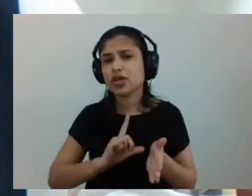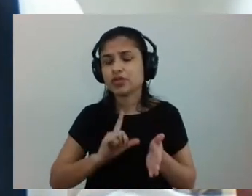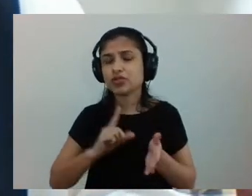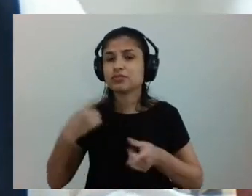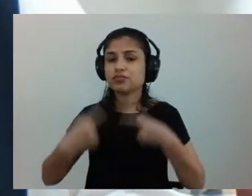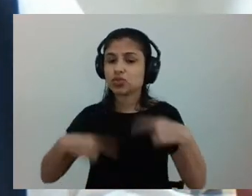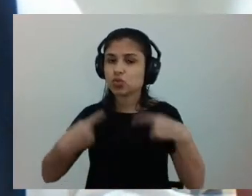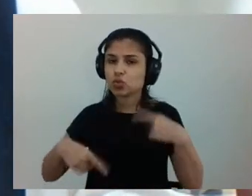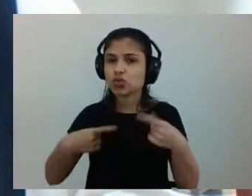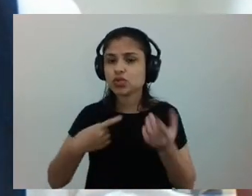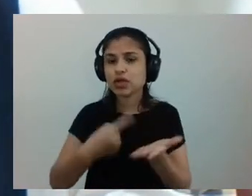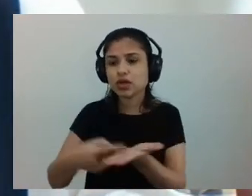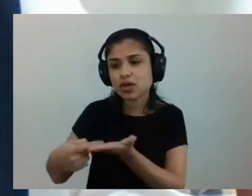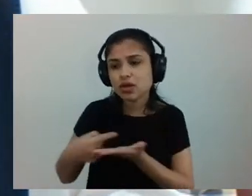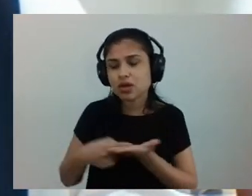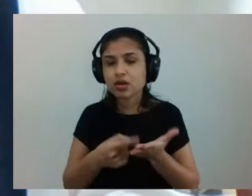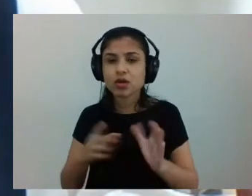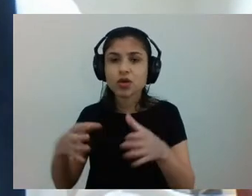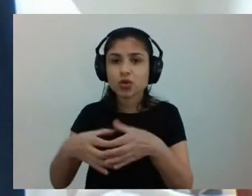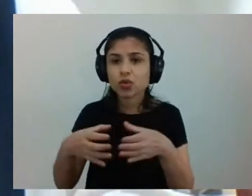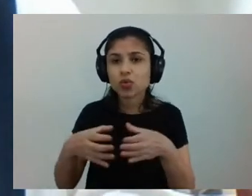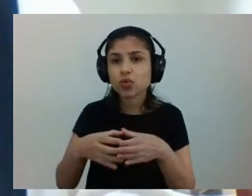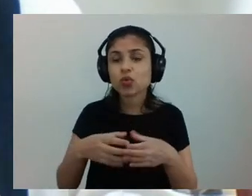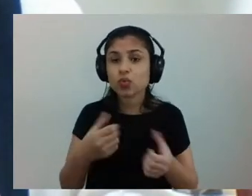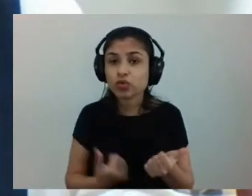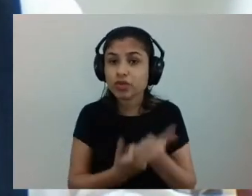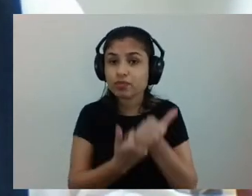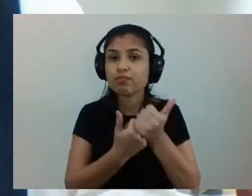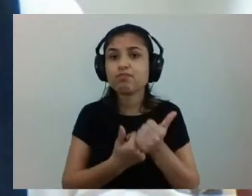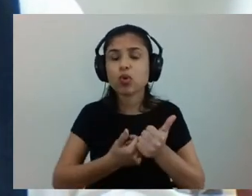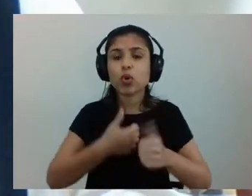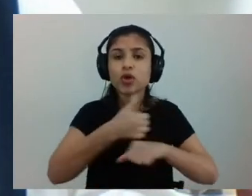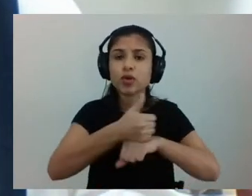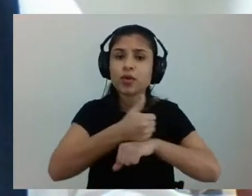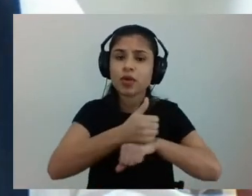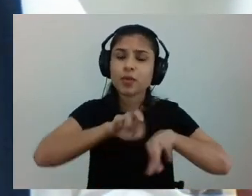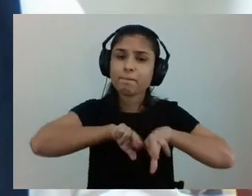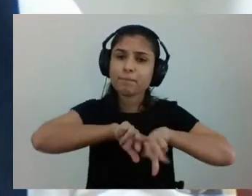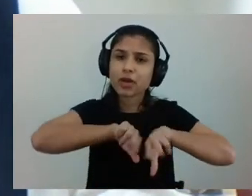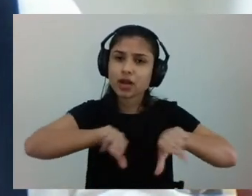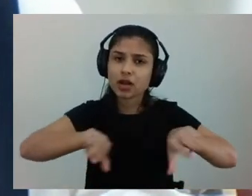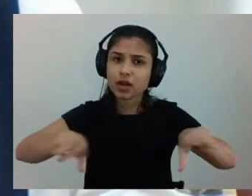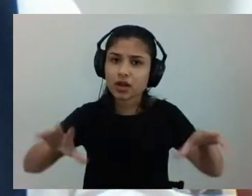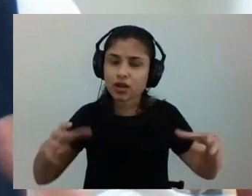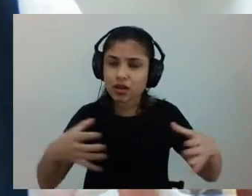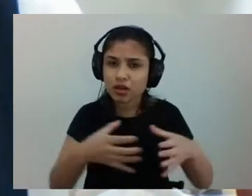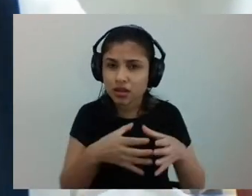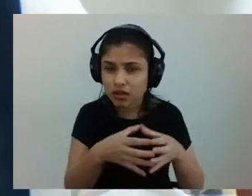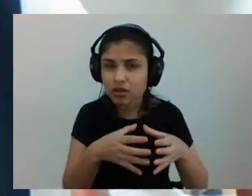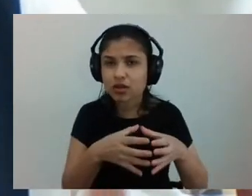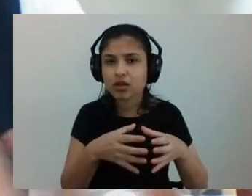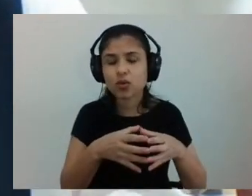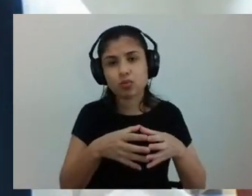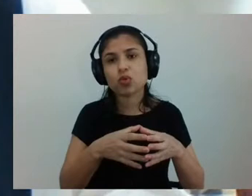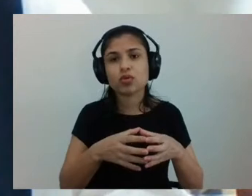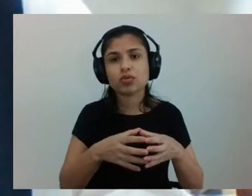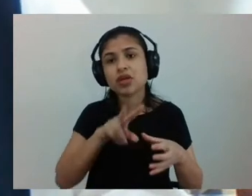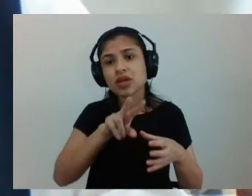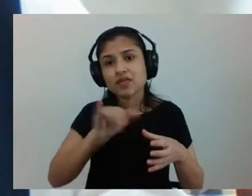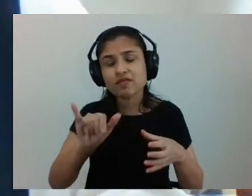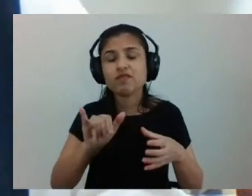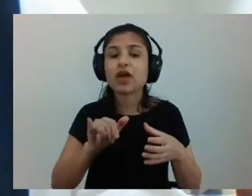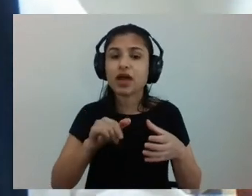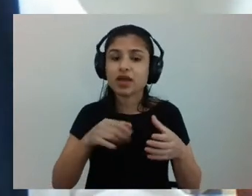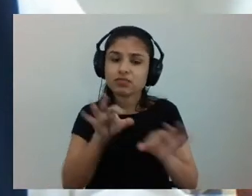de um grupo de apoio multidisciplinar que vai articular como funciona e que já